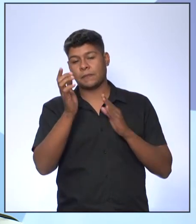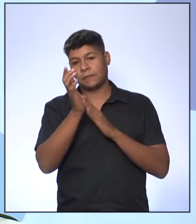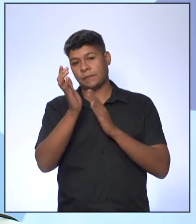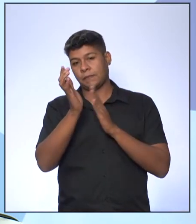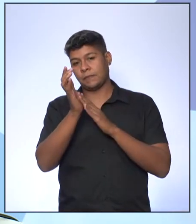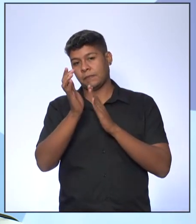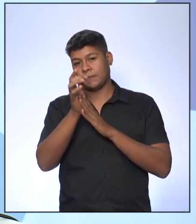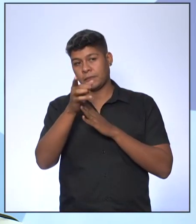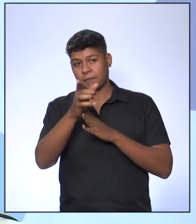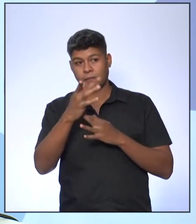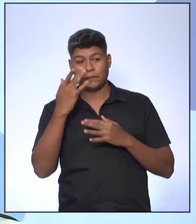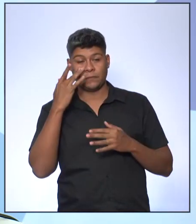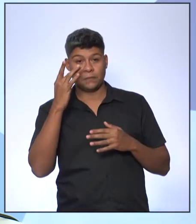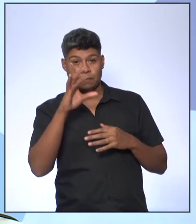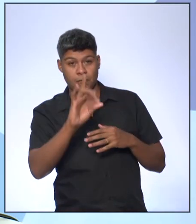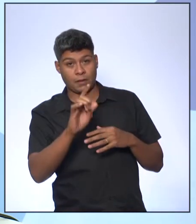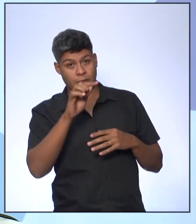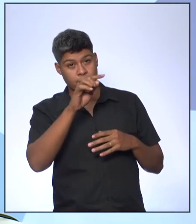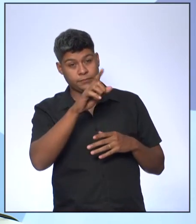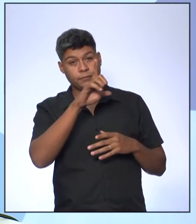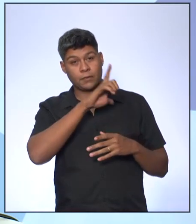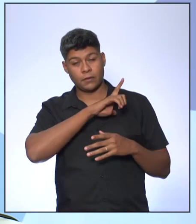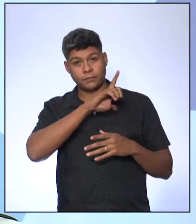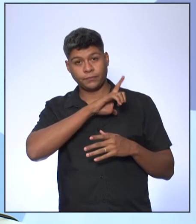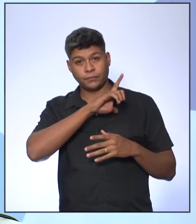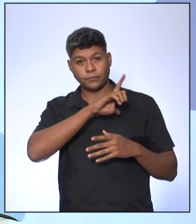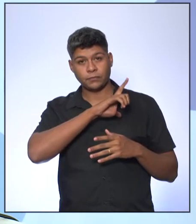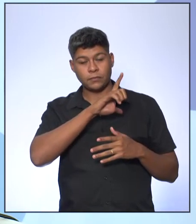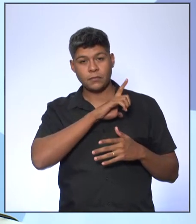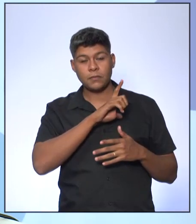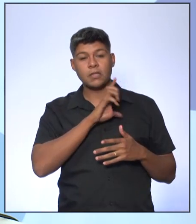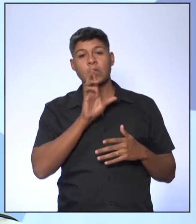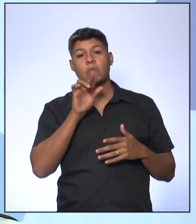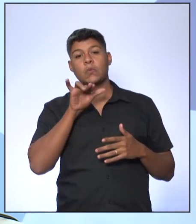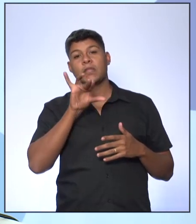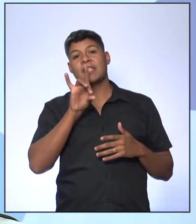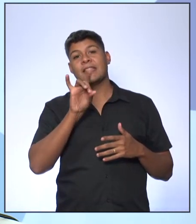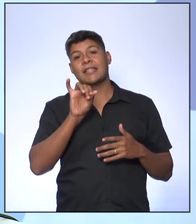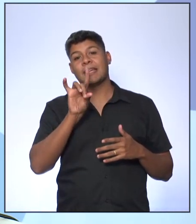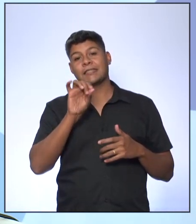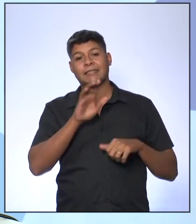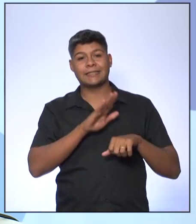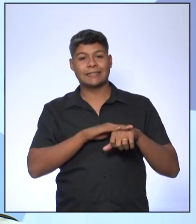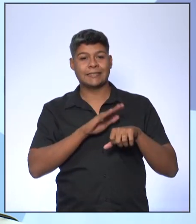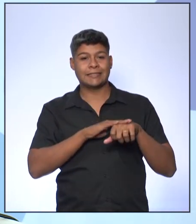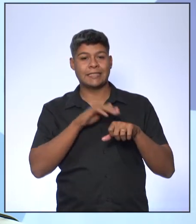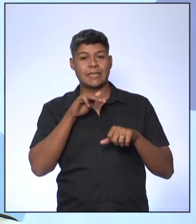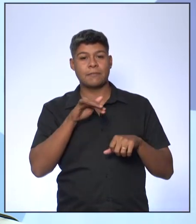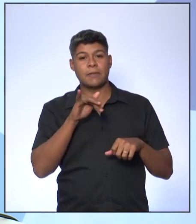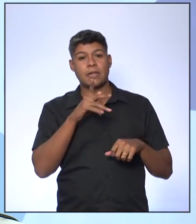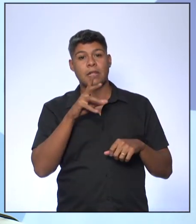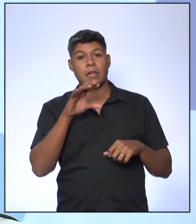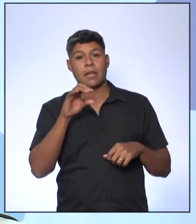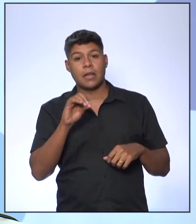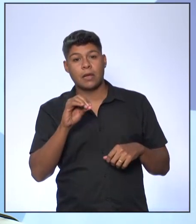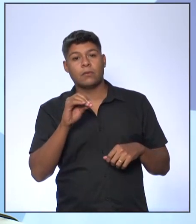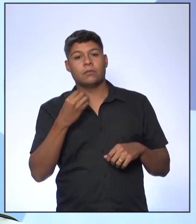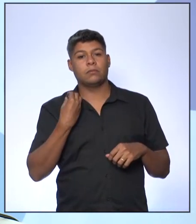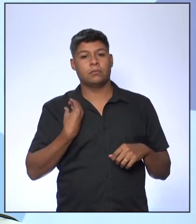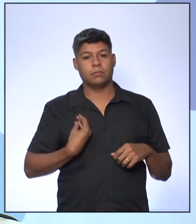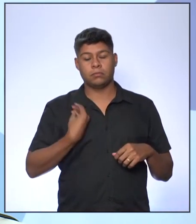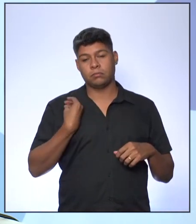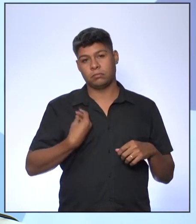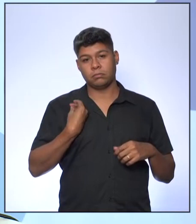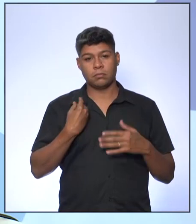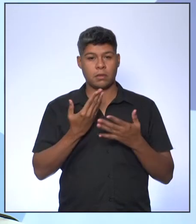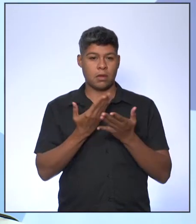E aí você deve ter observado lá, né, que havia uma unidade chamada miliampere, né? Eu não tratei ela